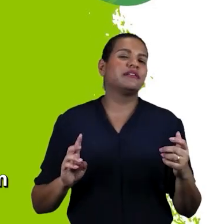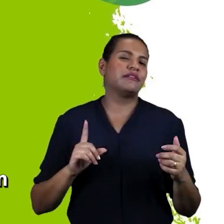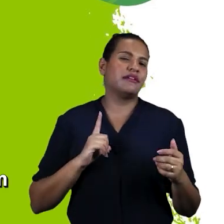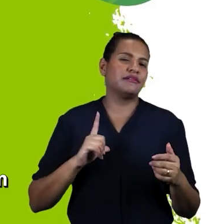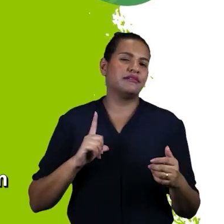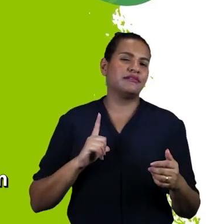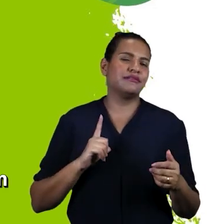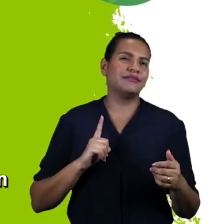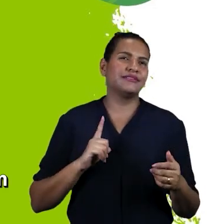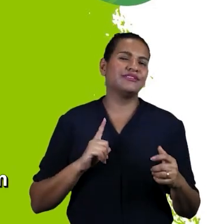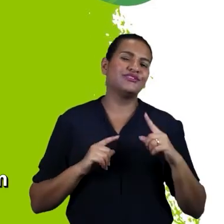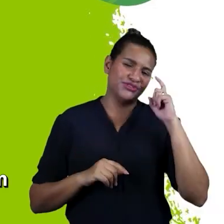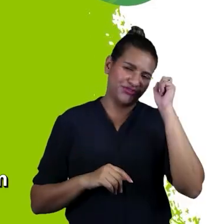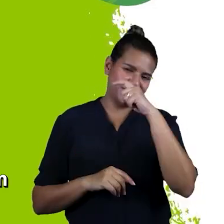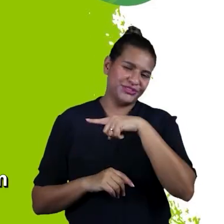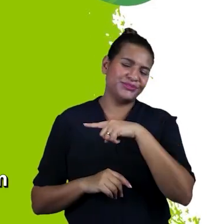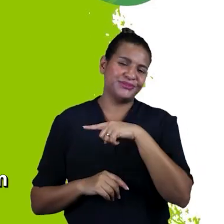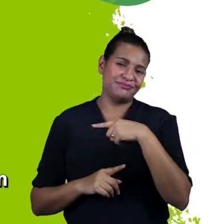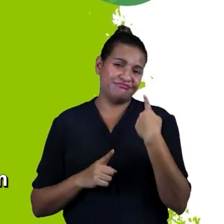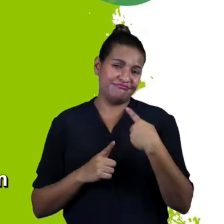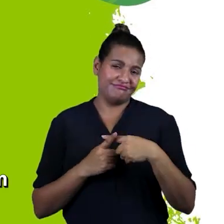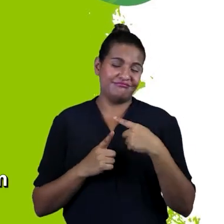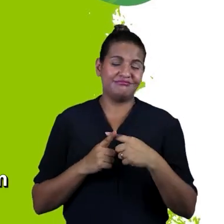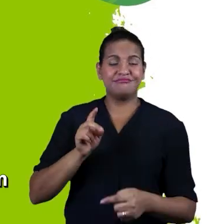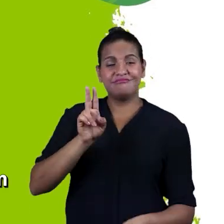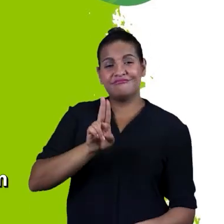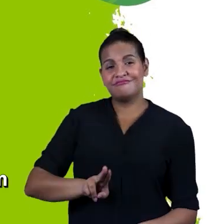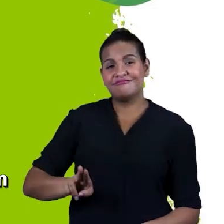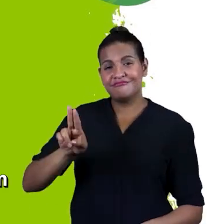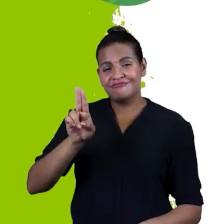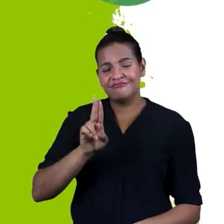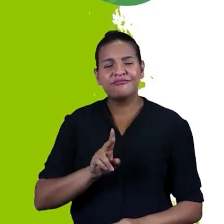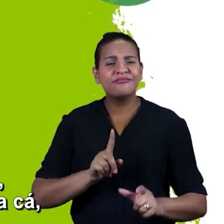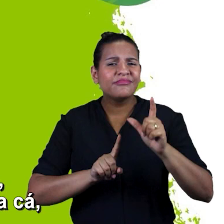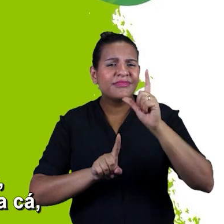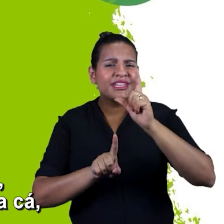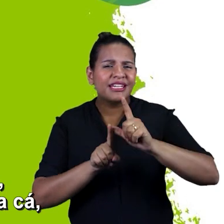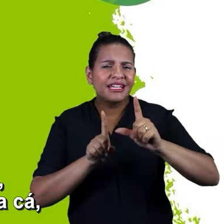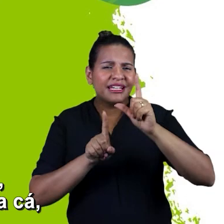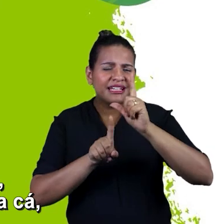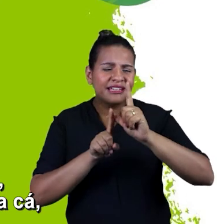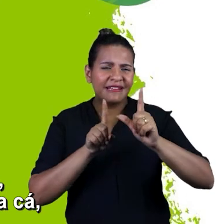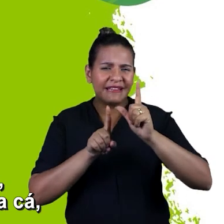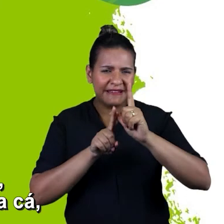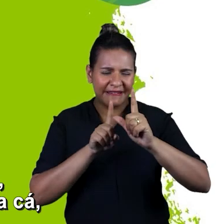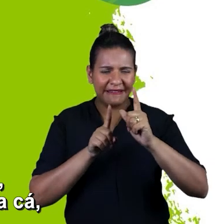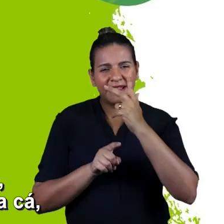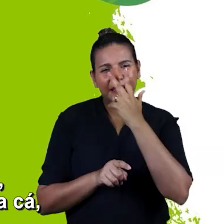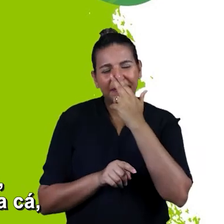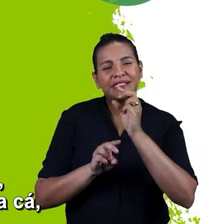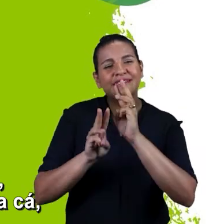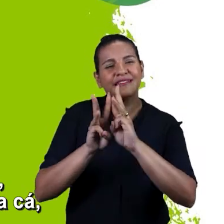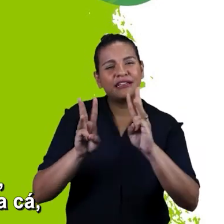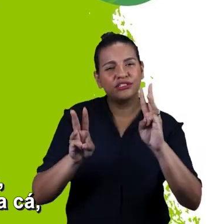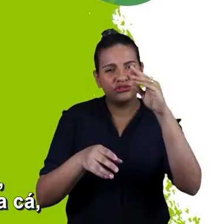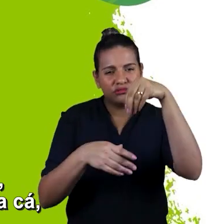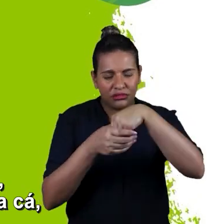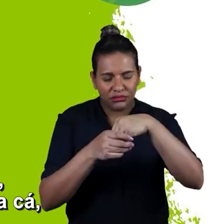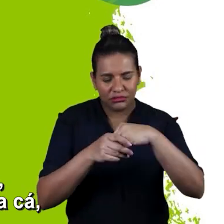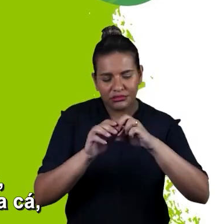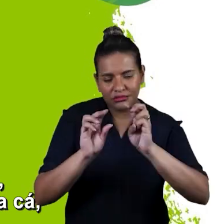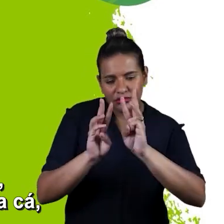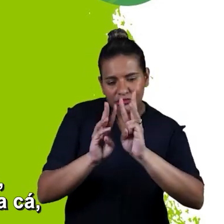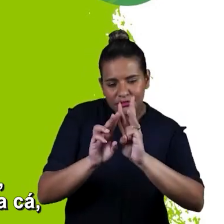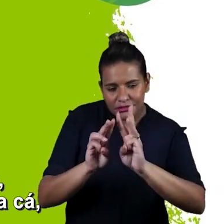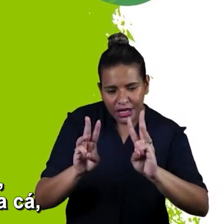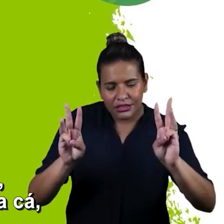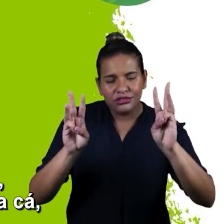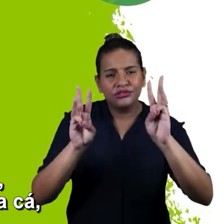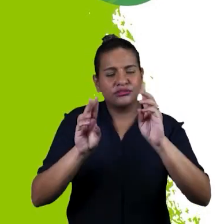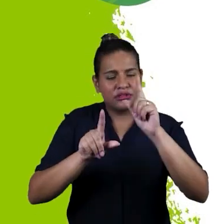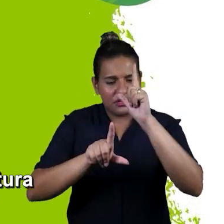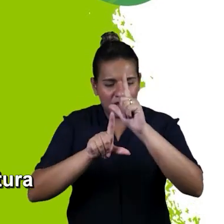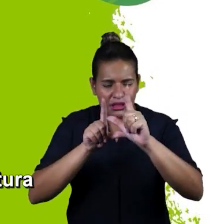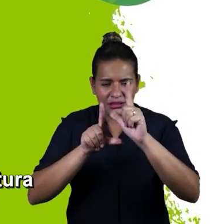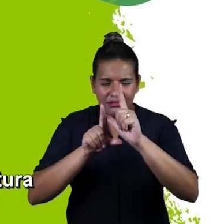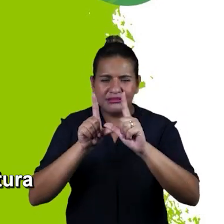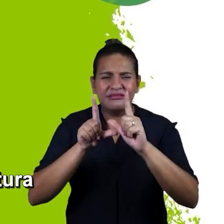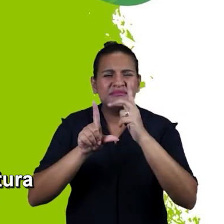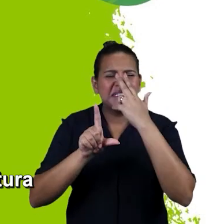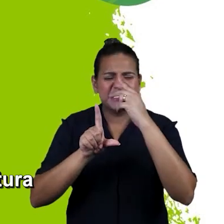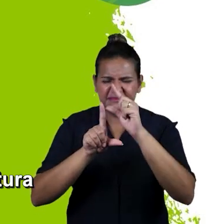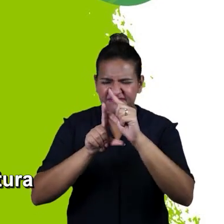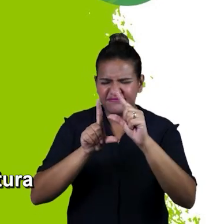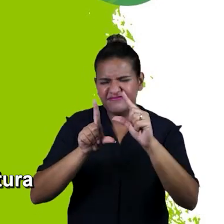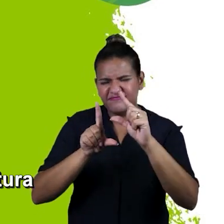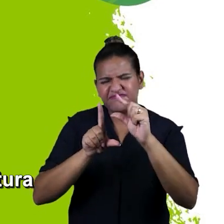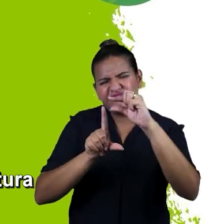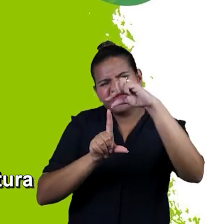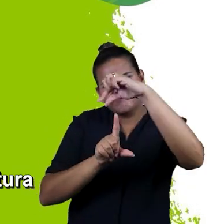exemplo, eles usam aquelas fontes com serifa, que são com uns desenhinhos, com uns rabinhos puxadinhos para cá. E, por exemplo,